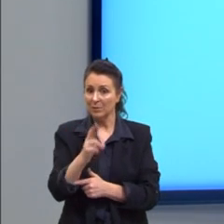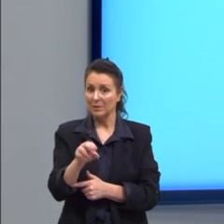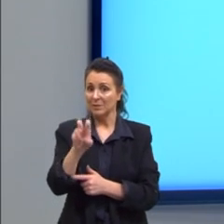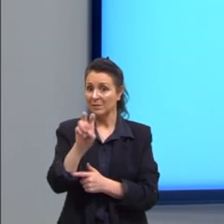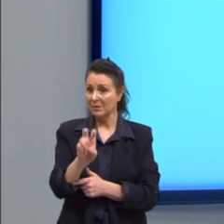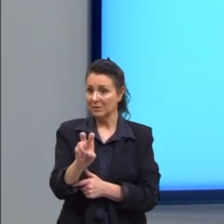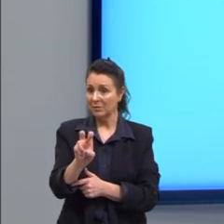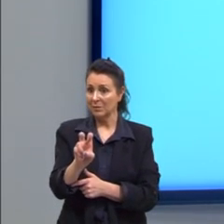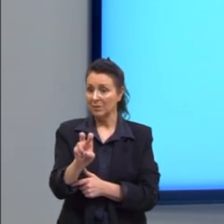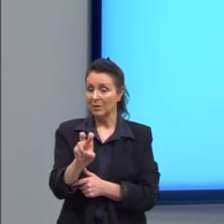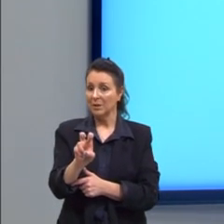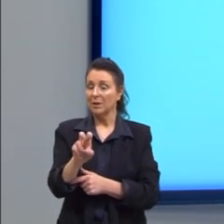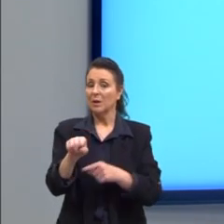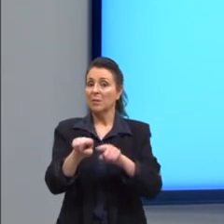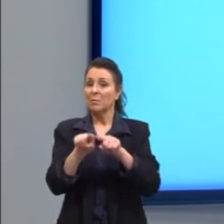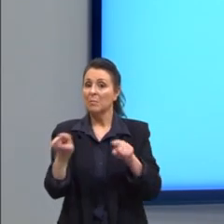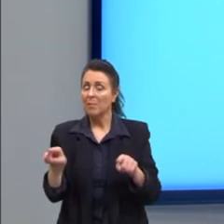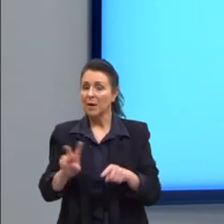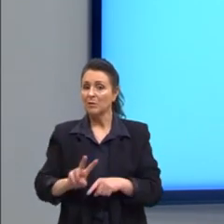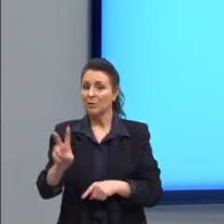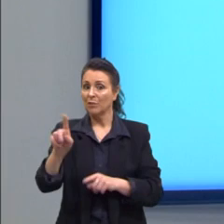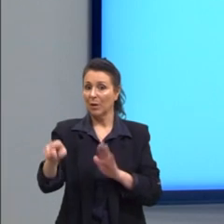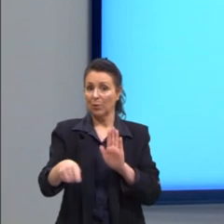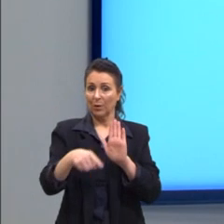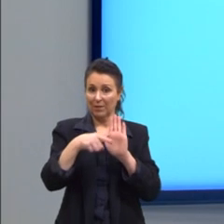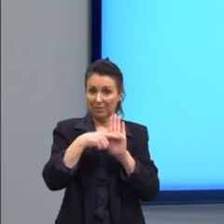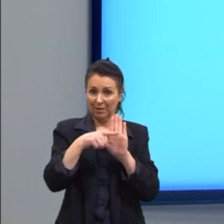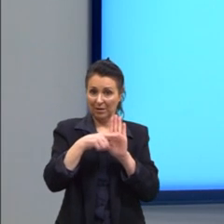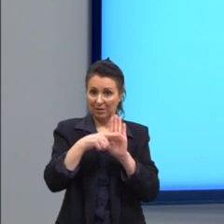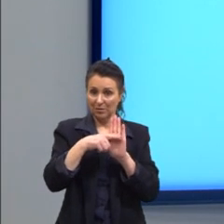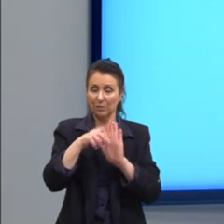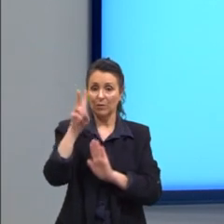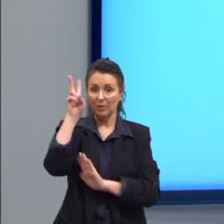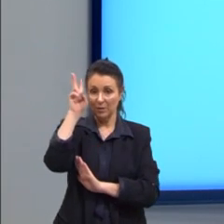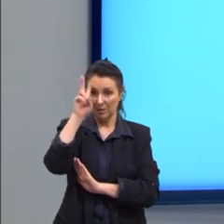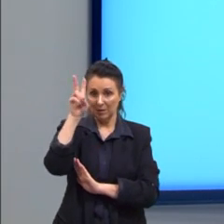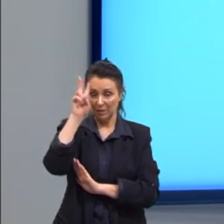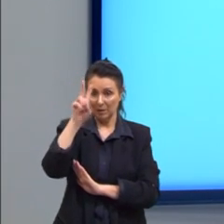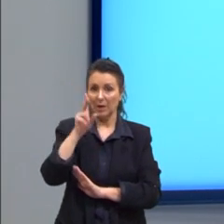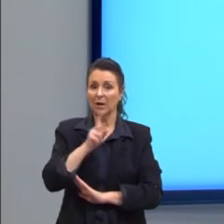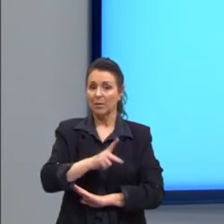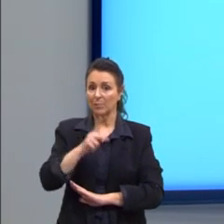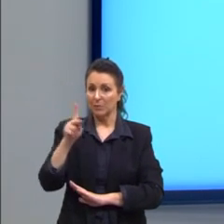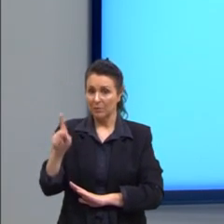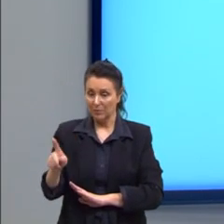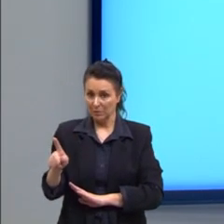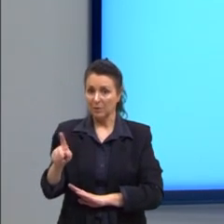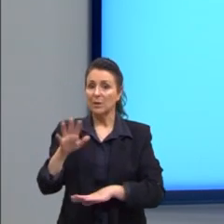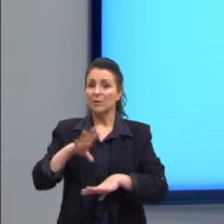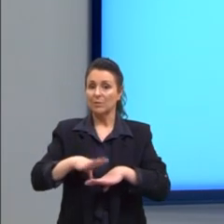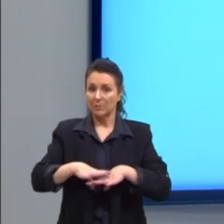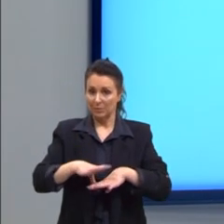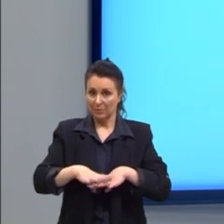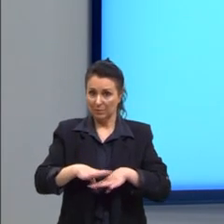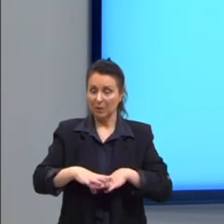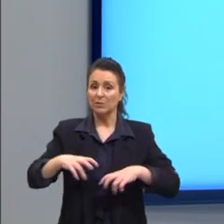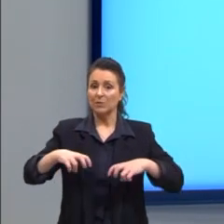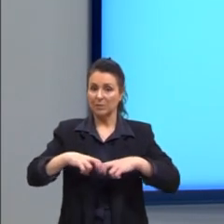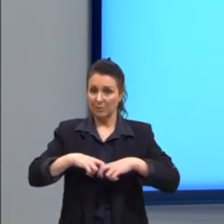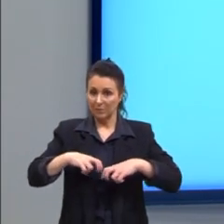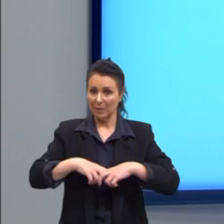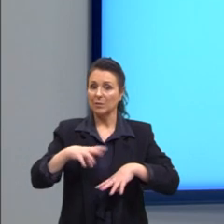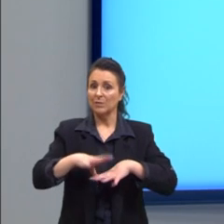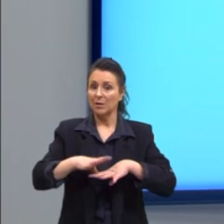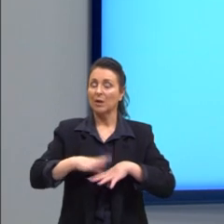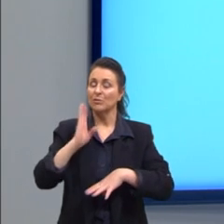mas este valor que é negativo a gente vai ter que lembrar suas operações e eu sei que a professora Larissa e a professora de matemática Absolut física